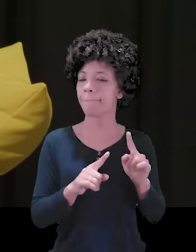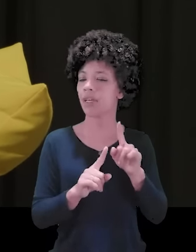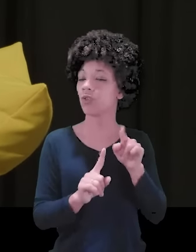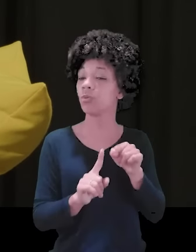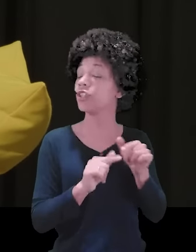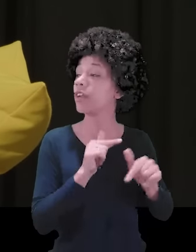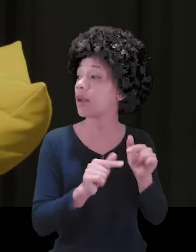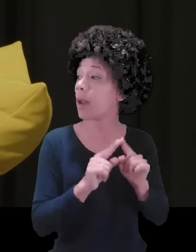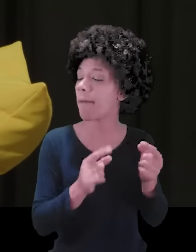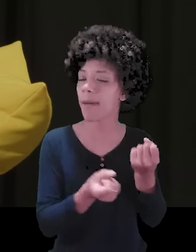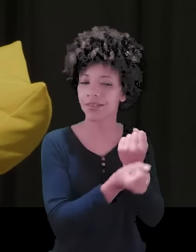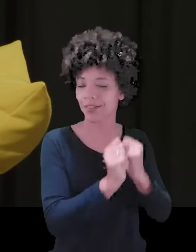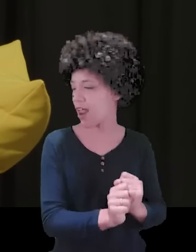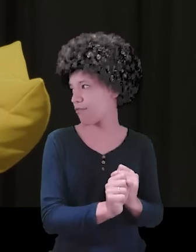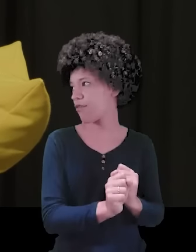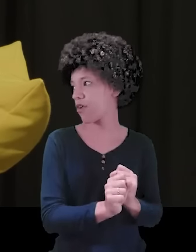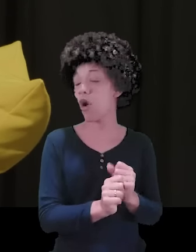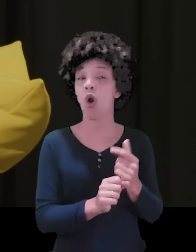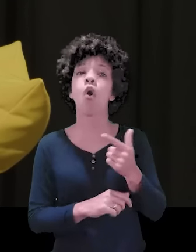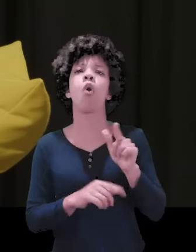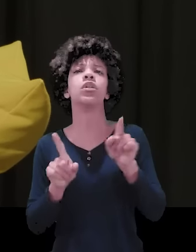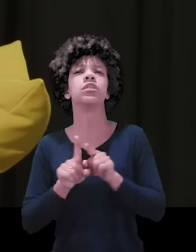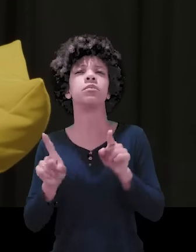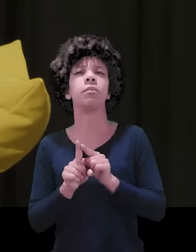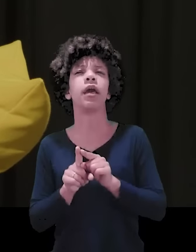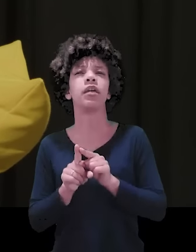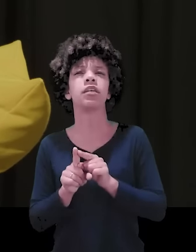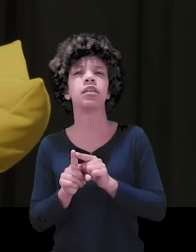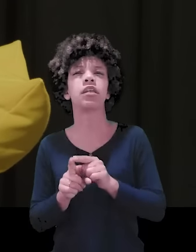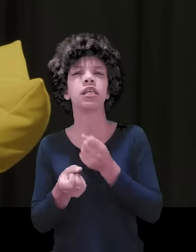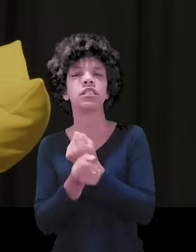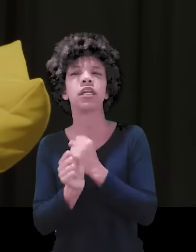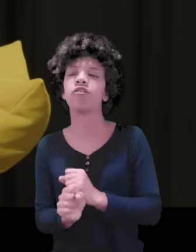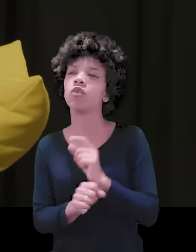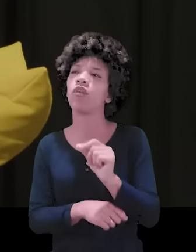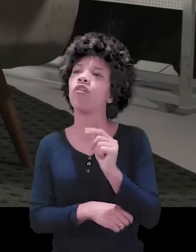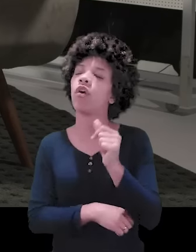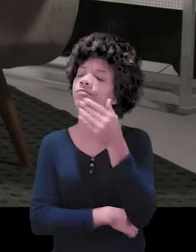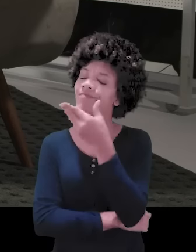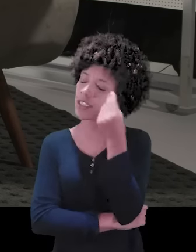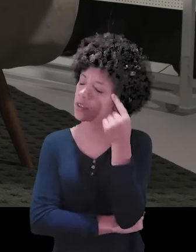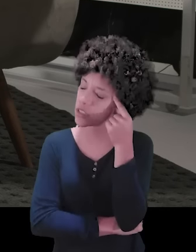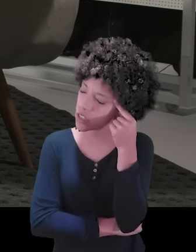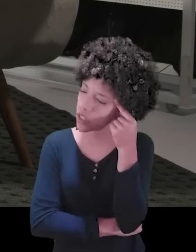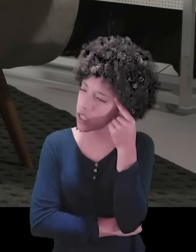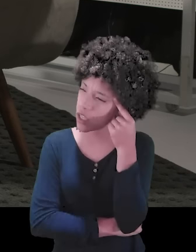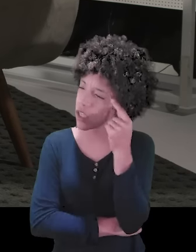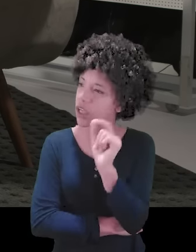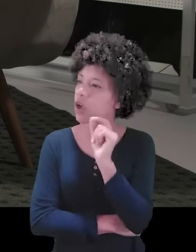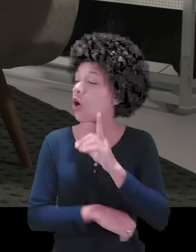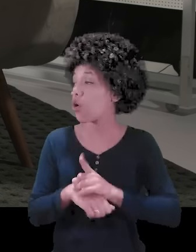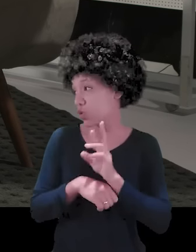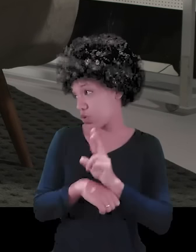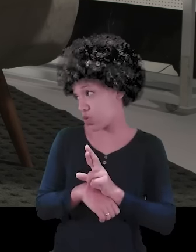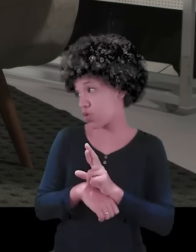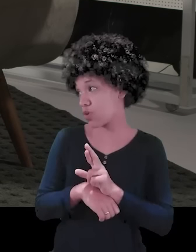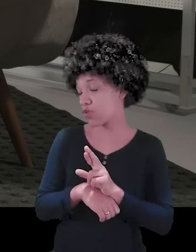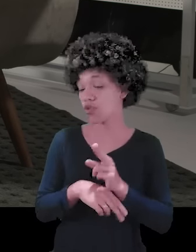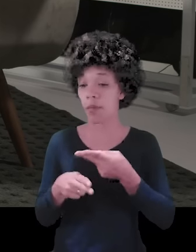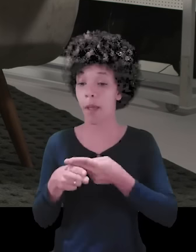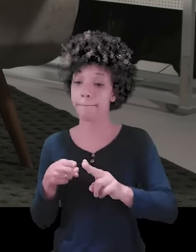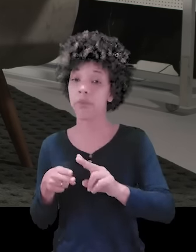outra pessoa que falou de escravidão e foi a esqueci cara o Doutor que